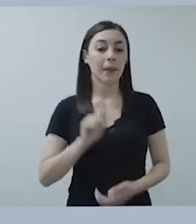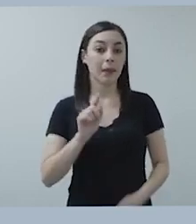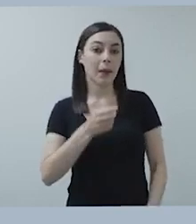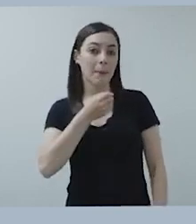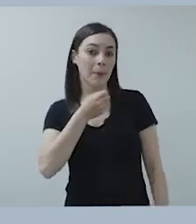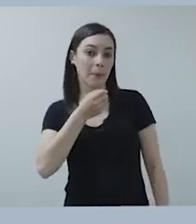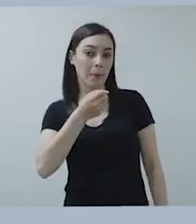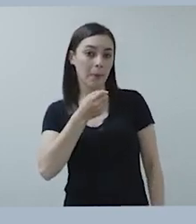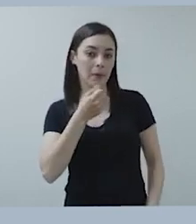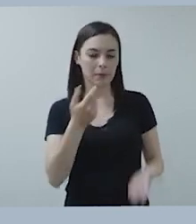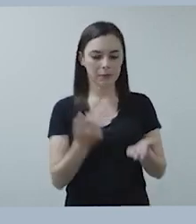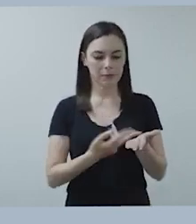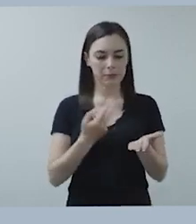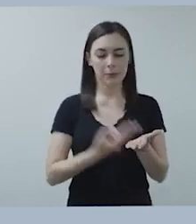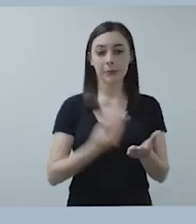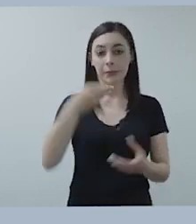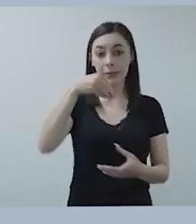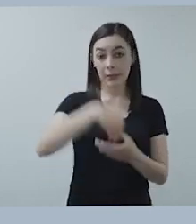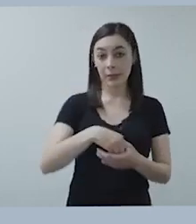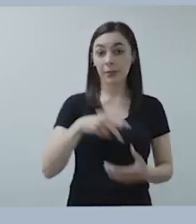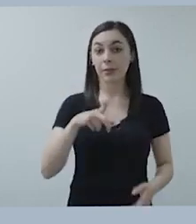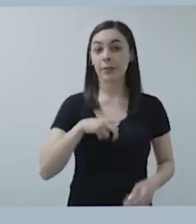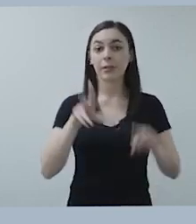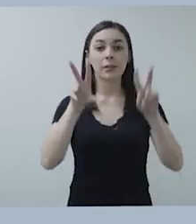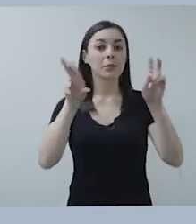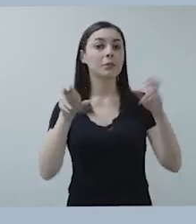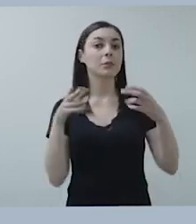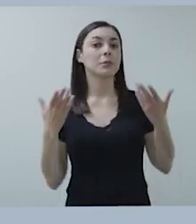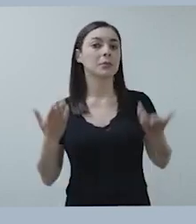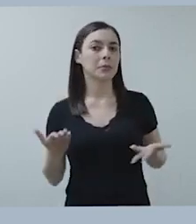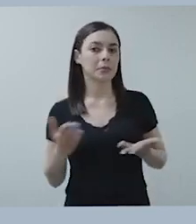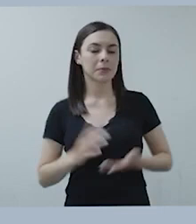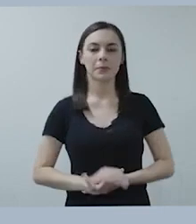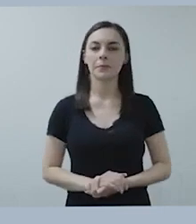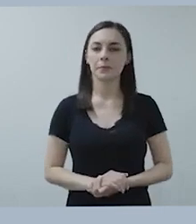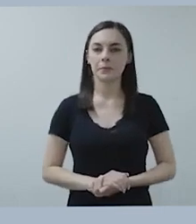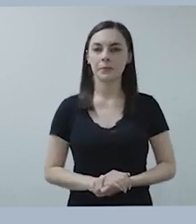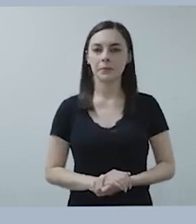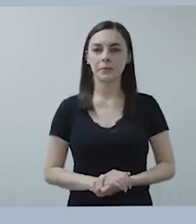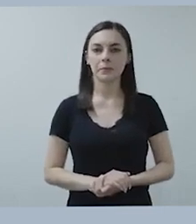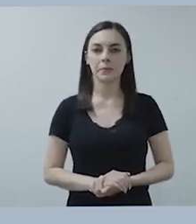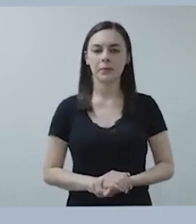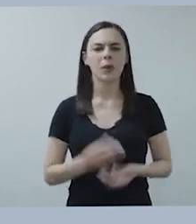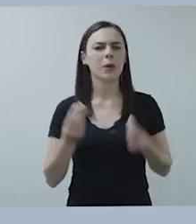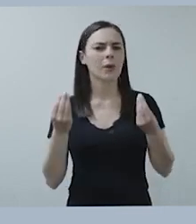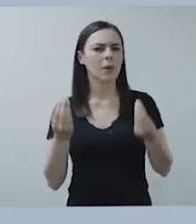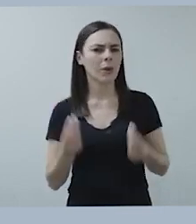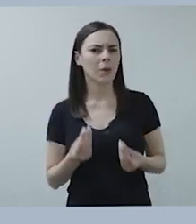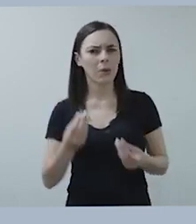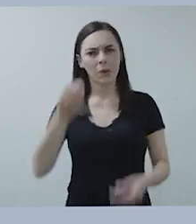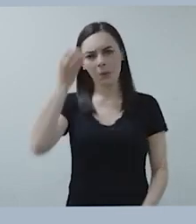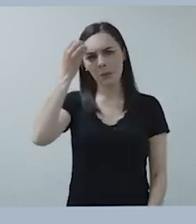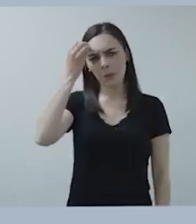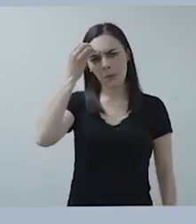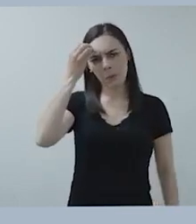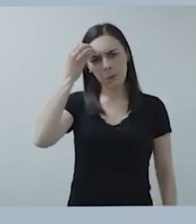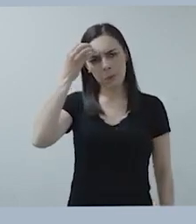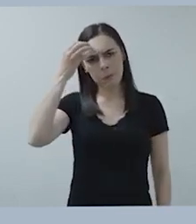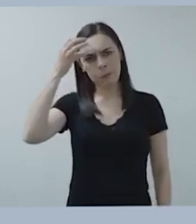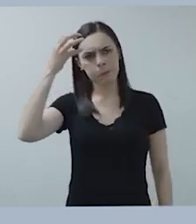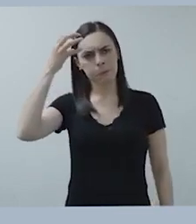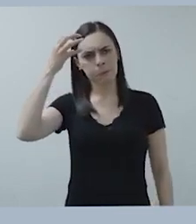dentro dessa revista tem esse título: Como o galo surge na